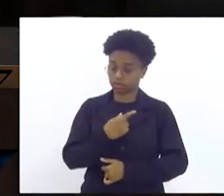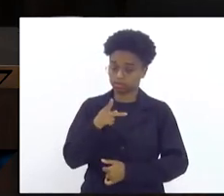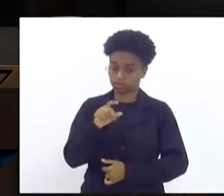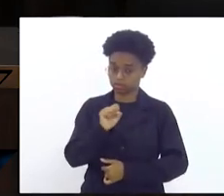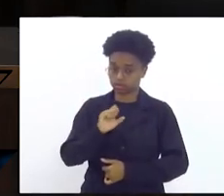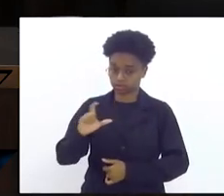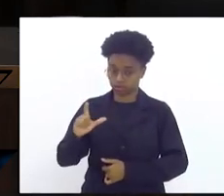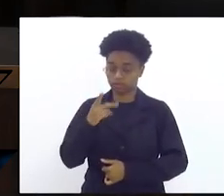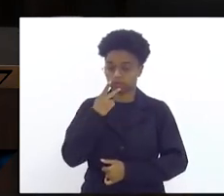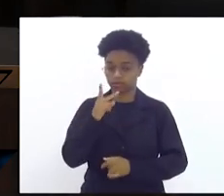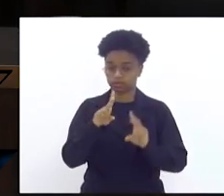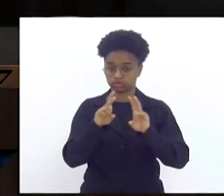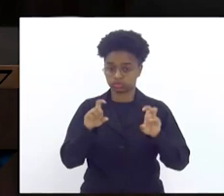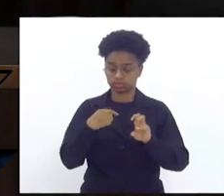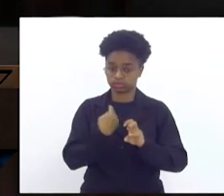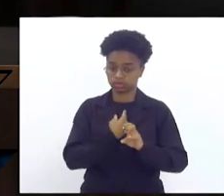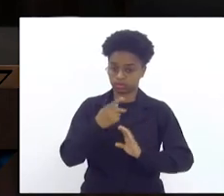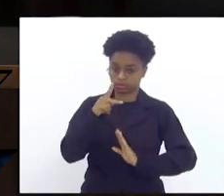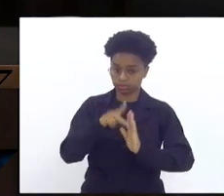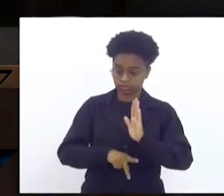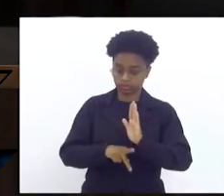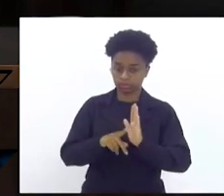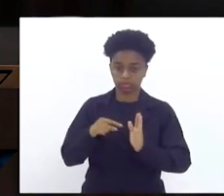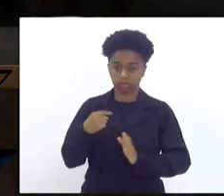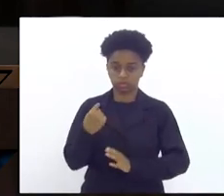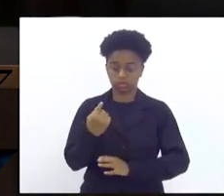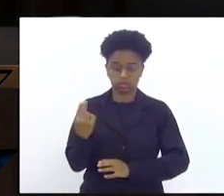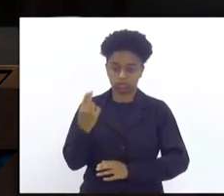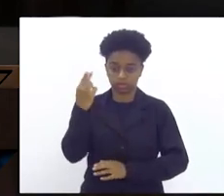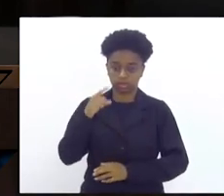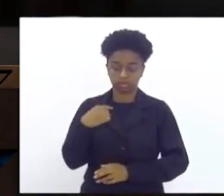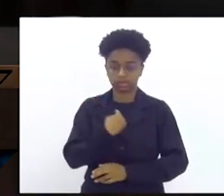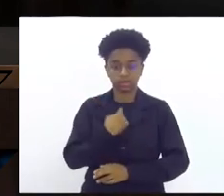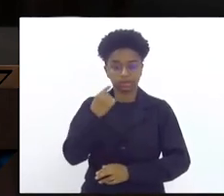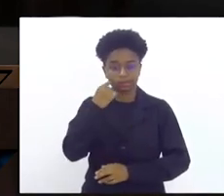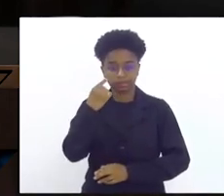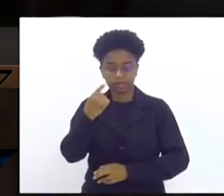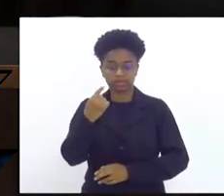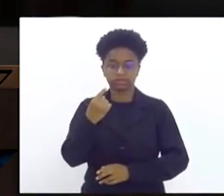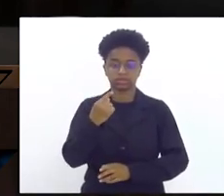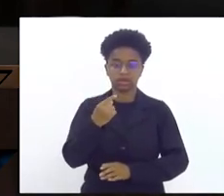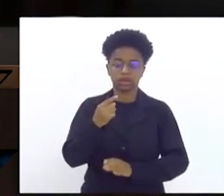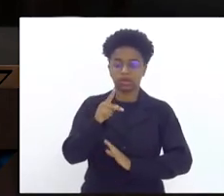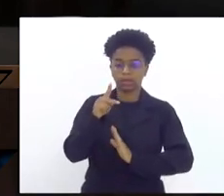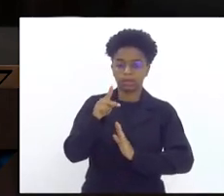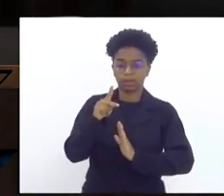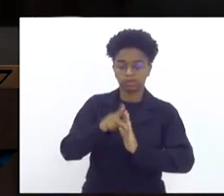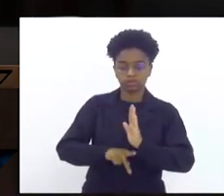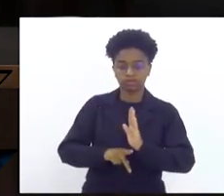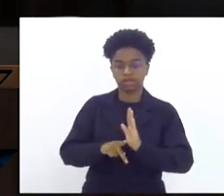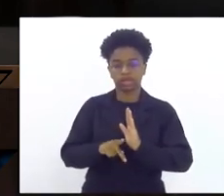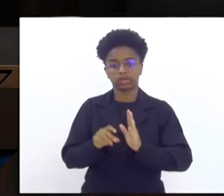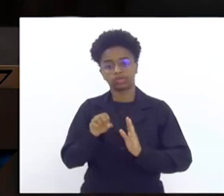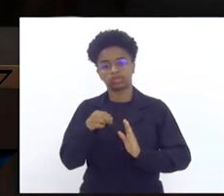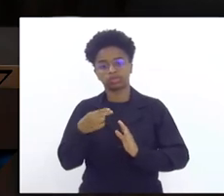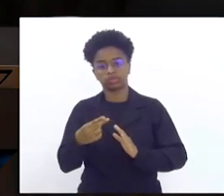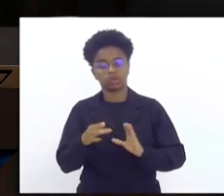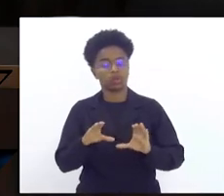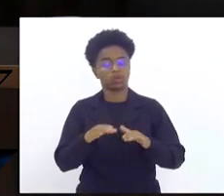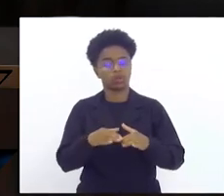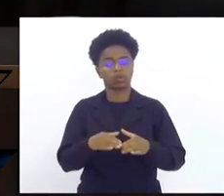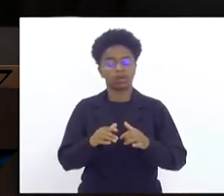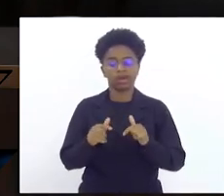o nosso projeto de achar que as frentes dos projetos políticos são construídos sem uma base